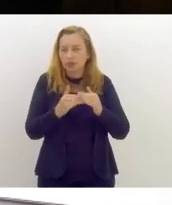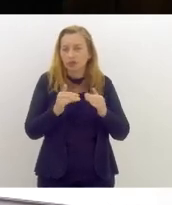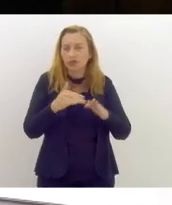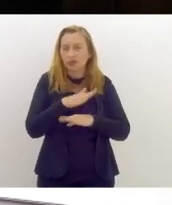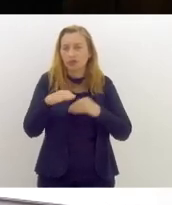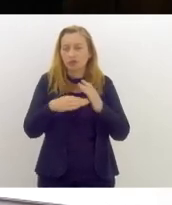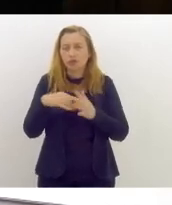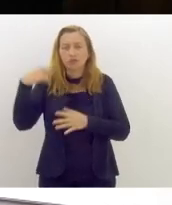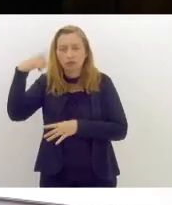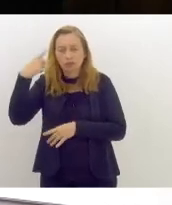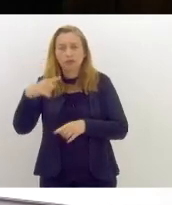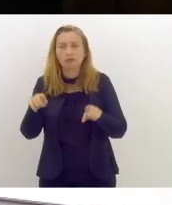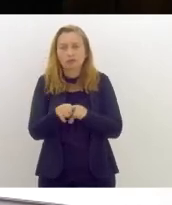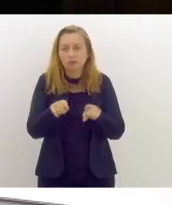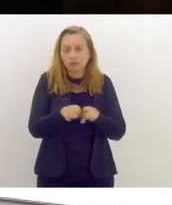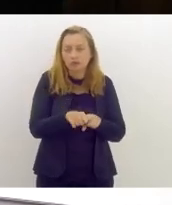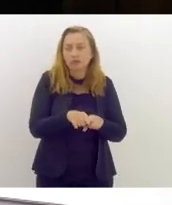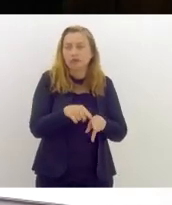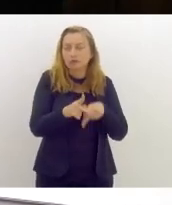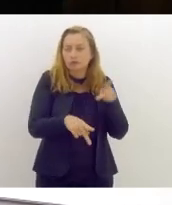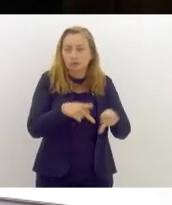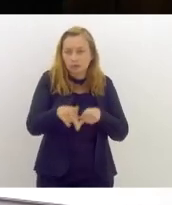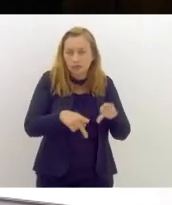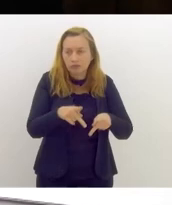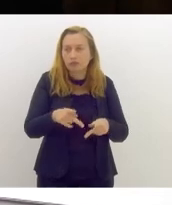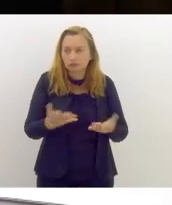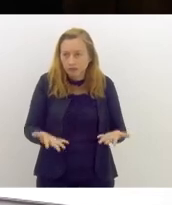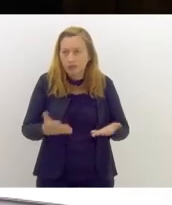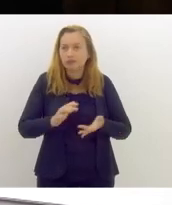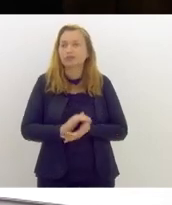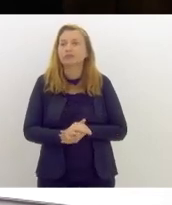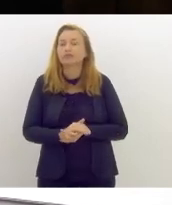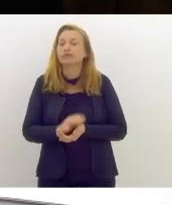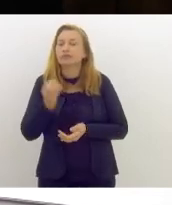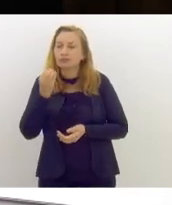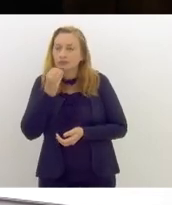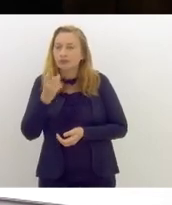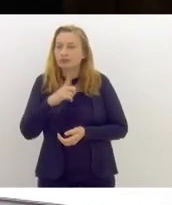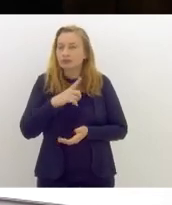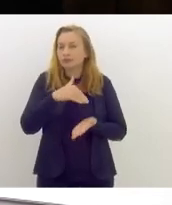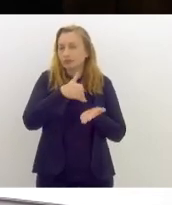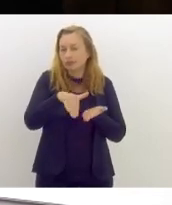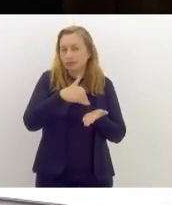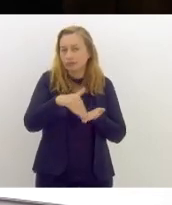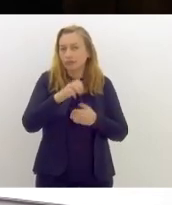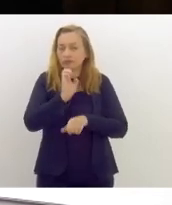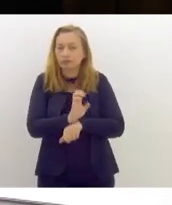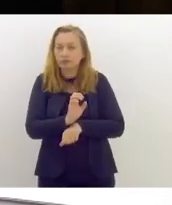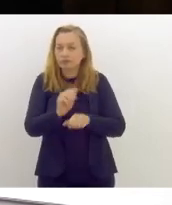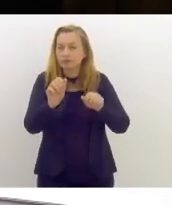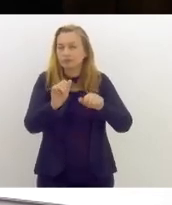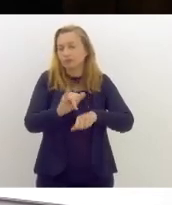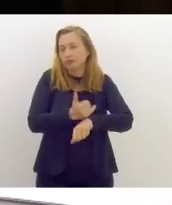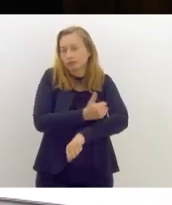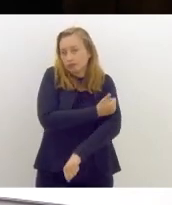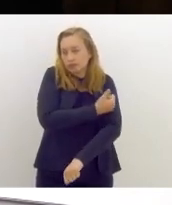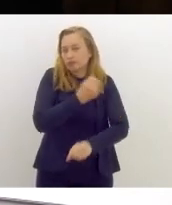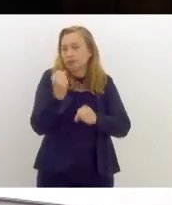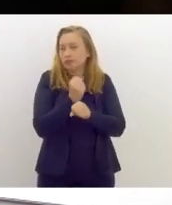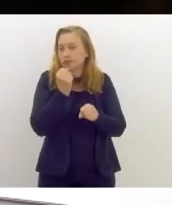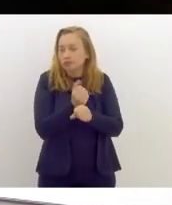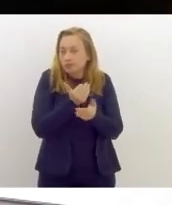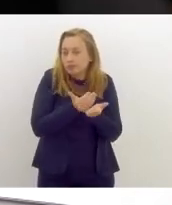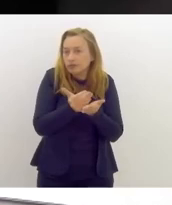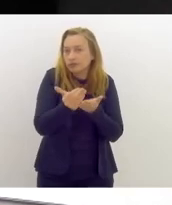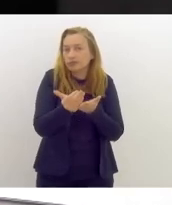mas da própria população dos candidatos e eu tive oportunidade como secretário de estado de infraestrutura e obras e começar esse